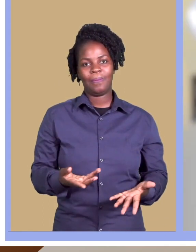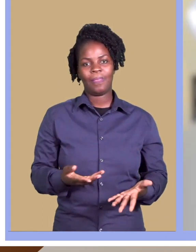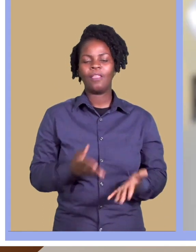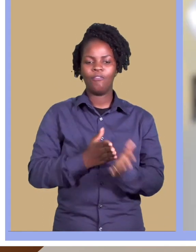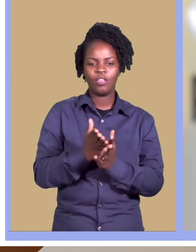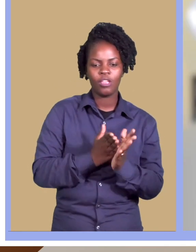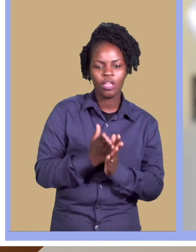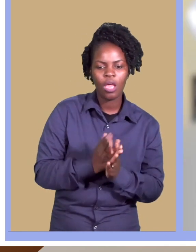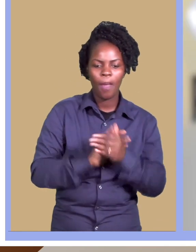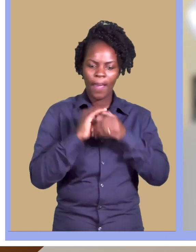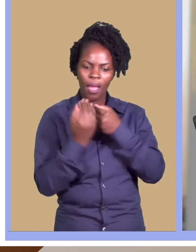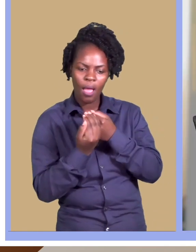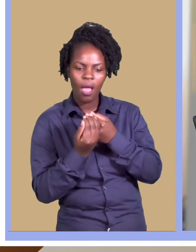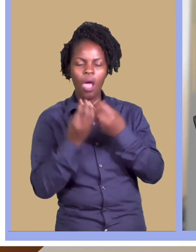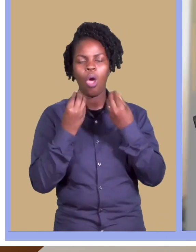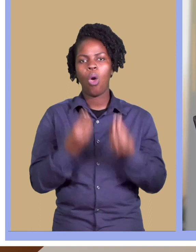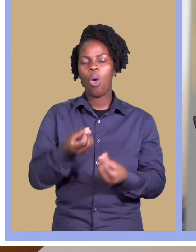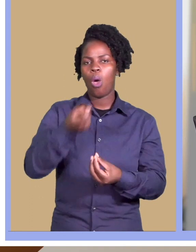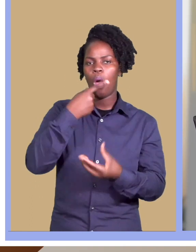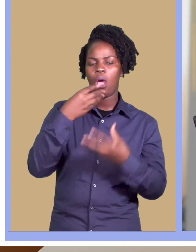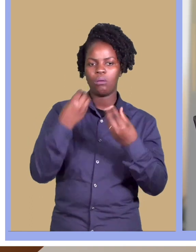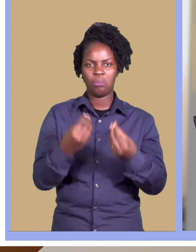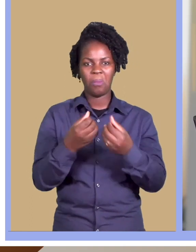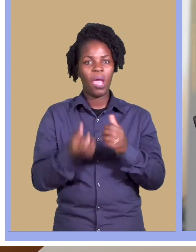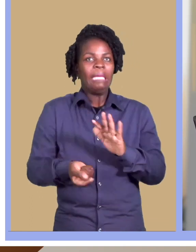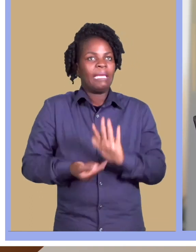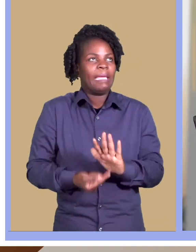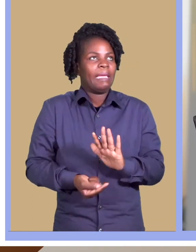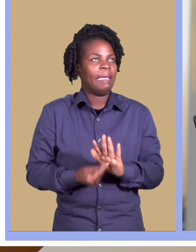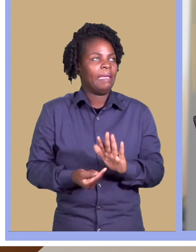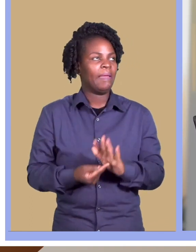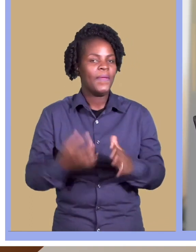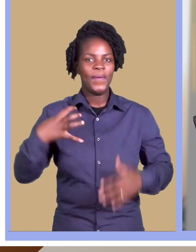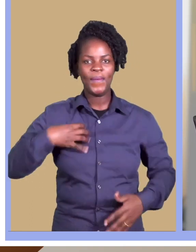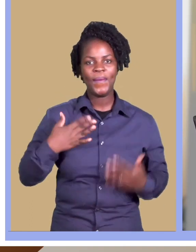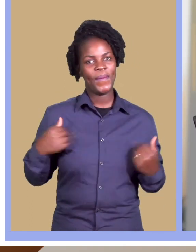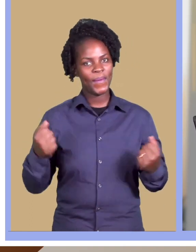do Ministério, eu acho que é um pouco utópico. Temos de,